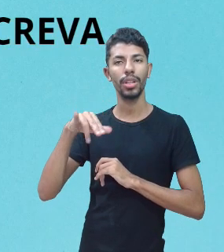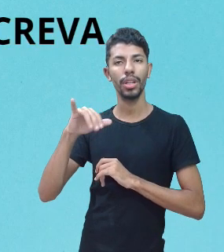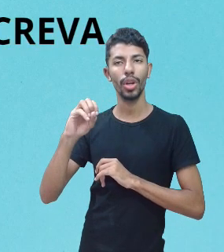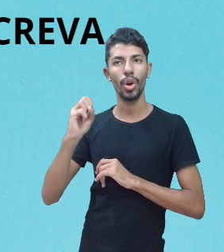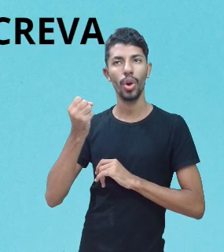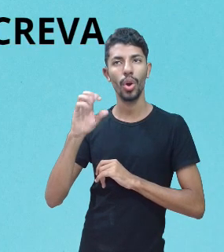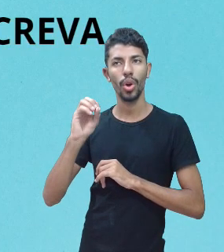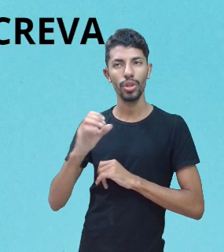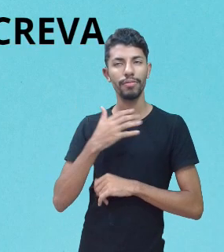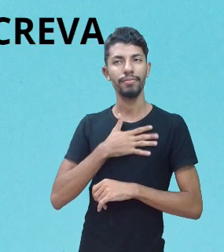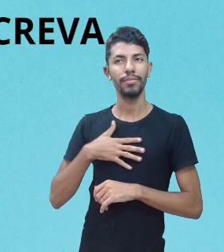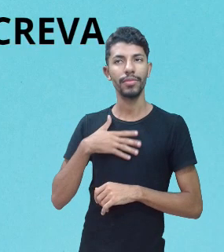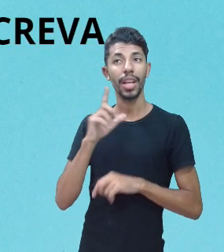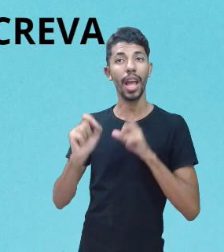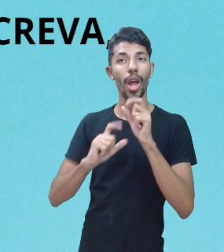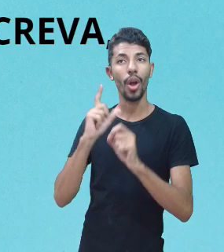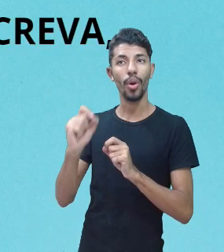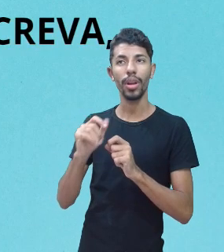as palavras.